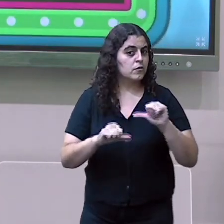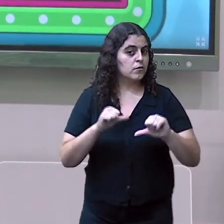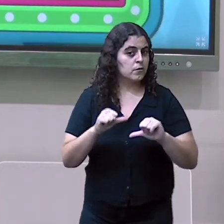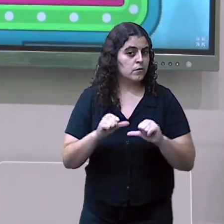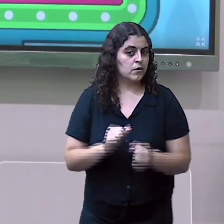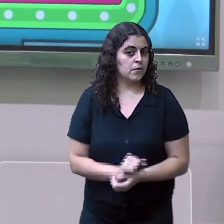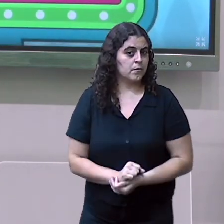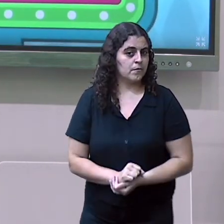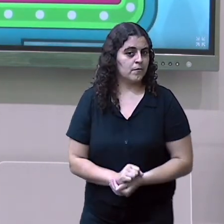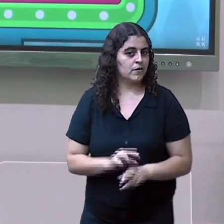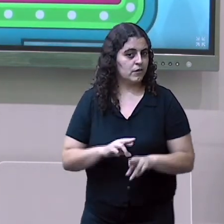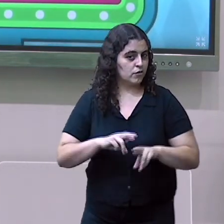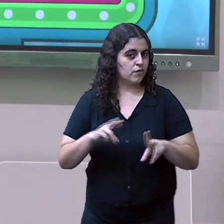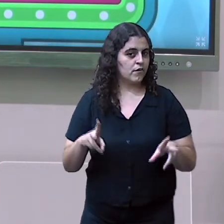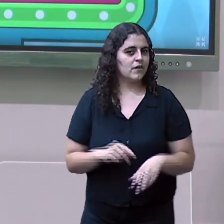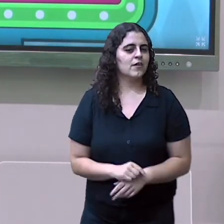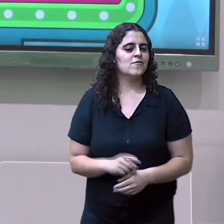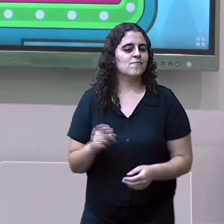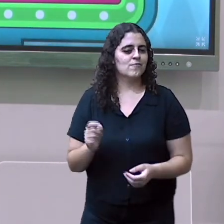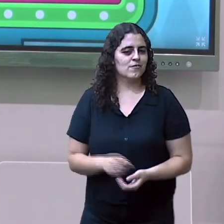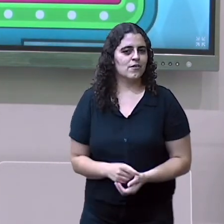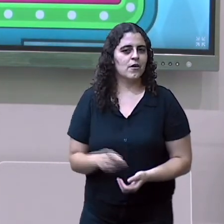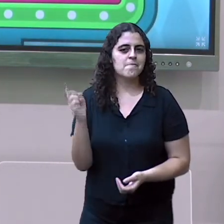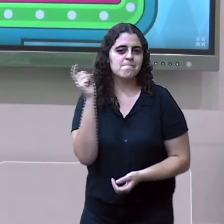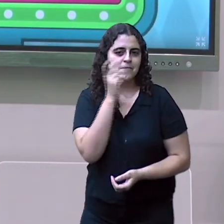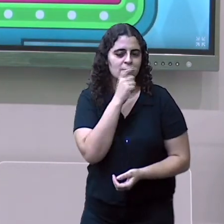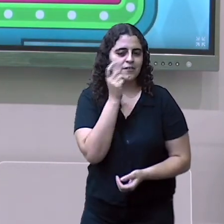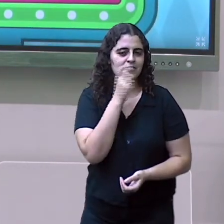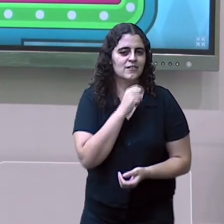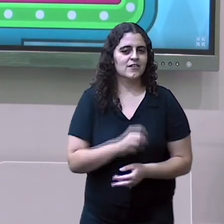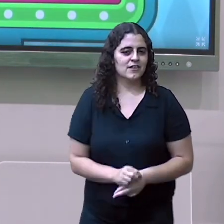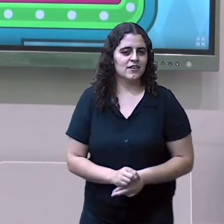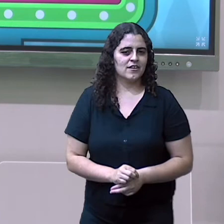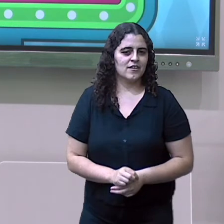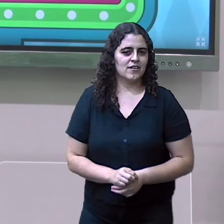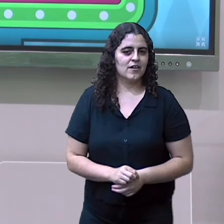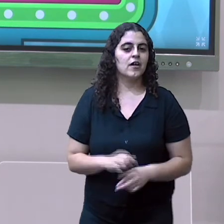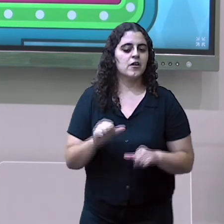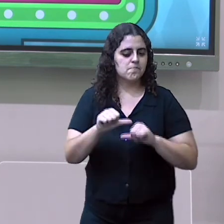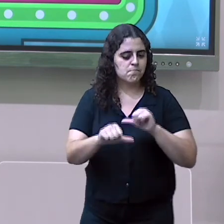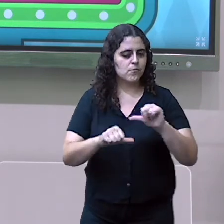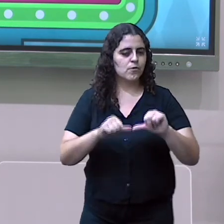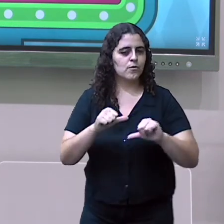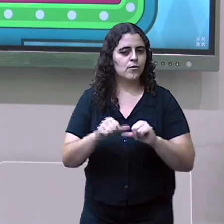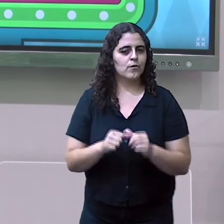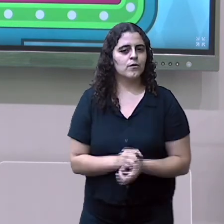mentira! Nós vamos superando os nossos medos, não é mesmo?